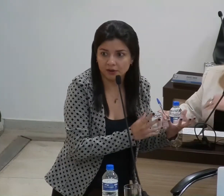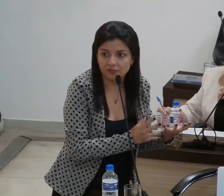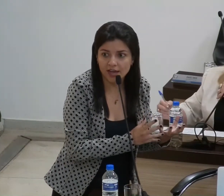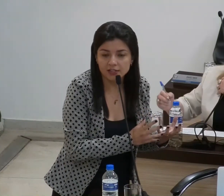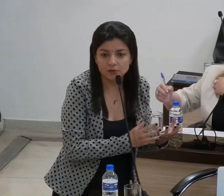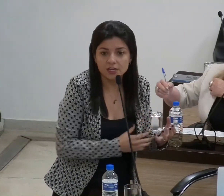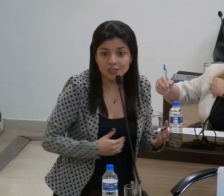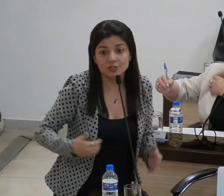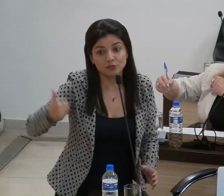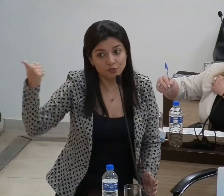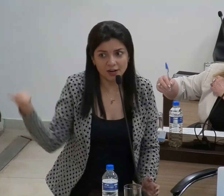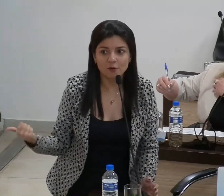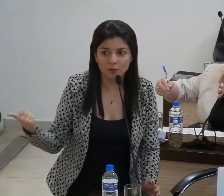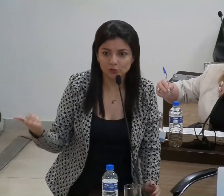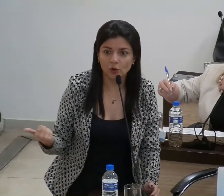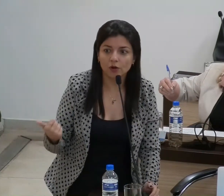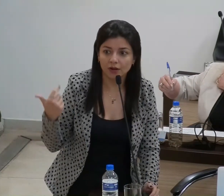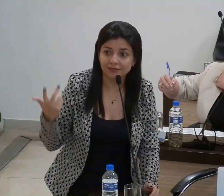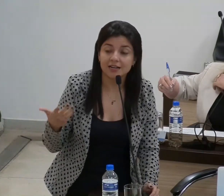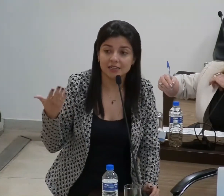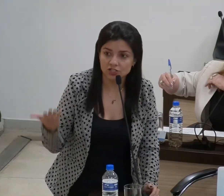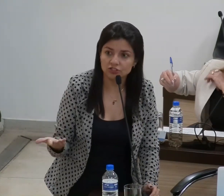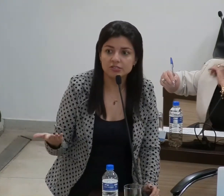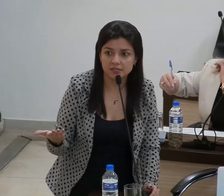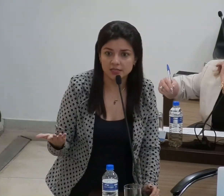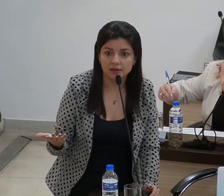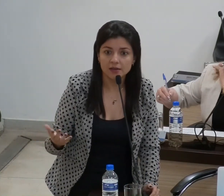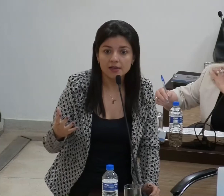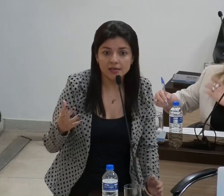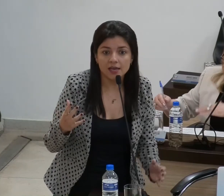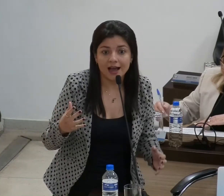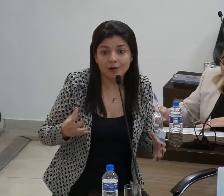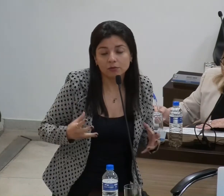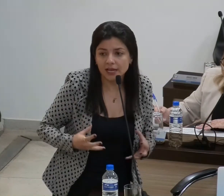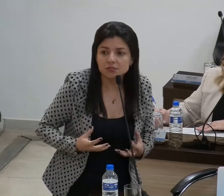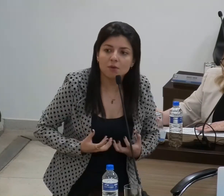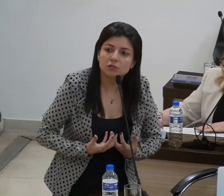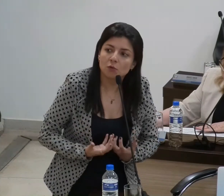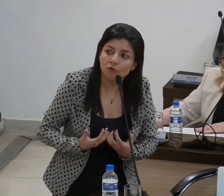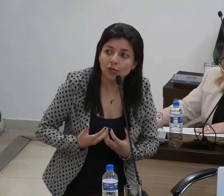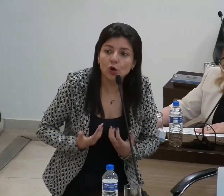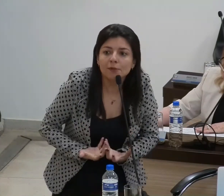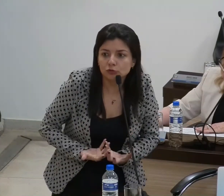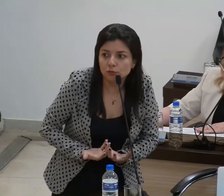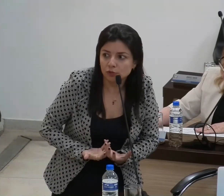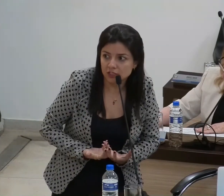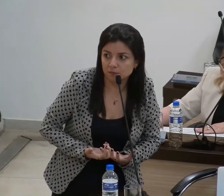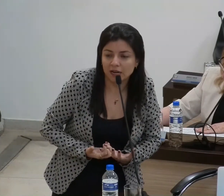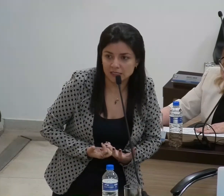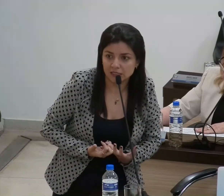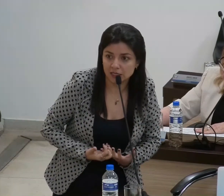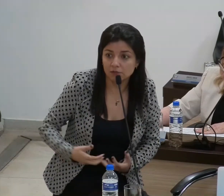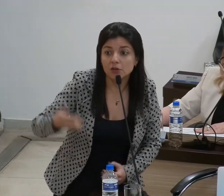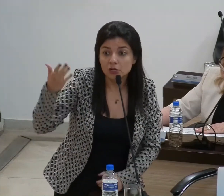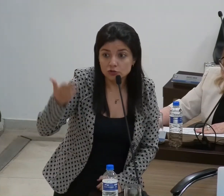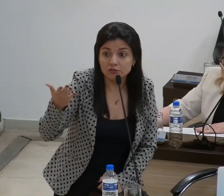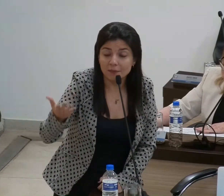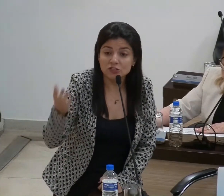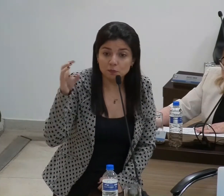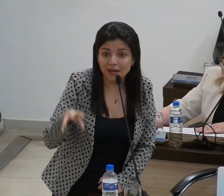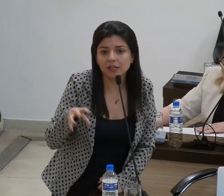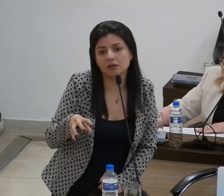atrás do prefeito isso é de Franco Montoro lá atrás ele já dizia que acontece um fenômeno de municipalização